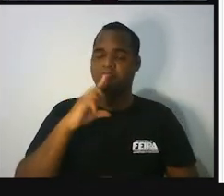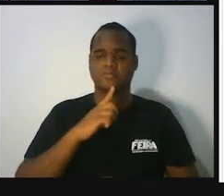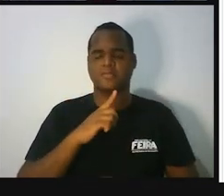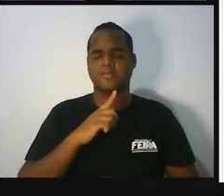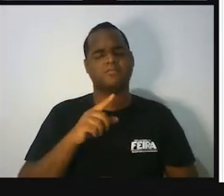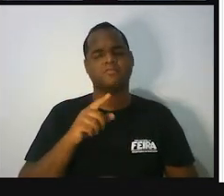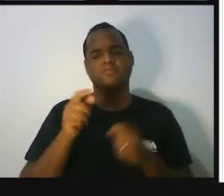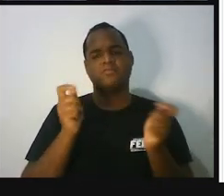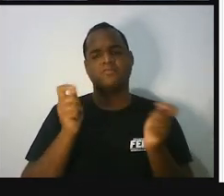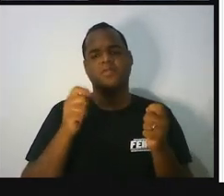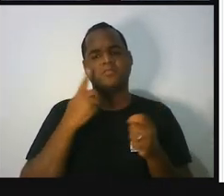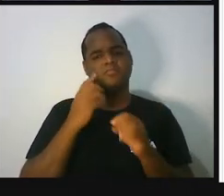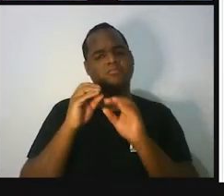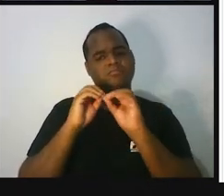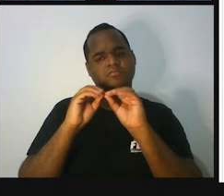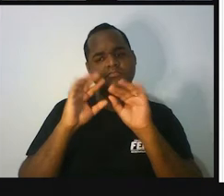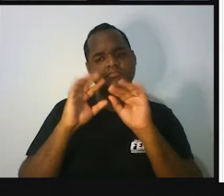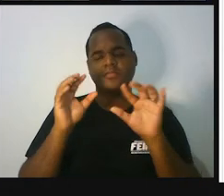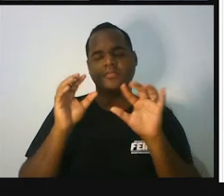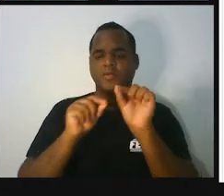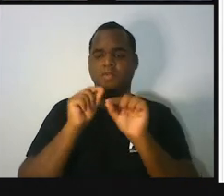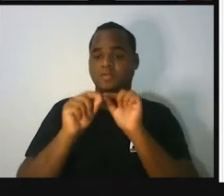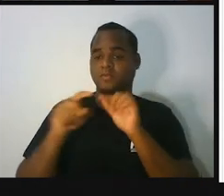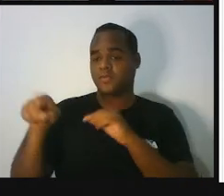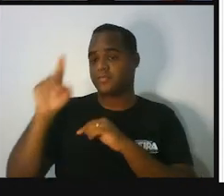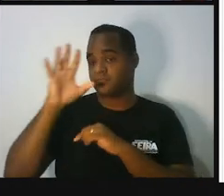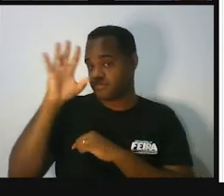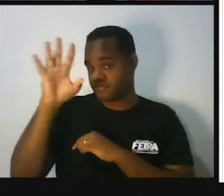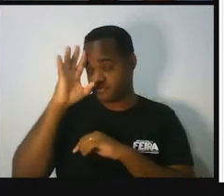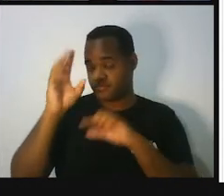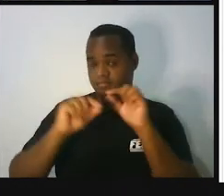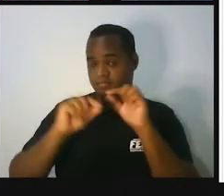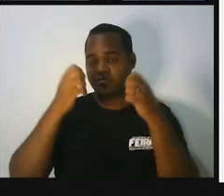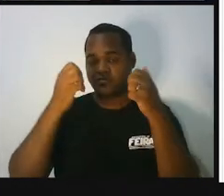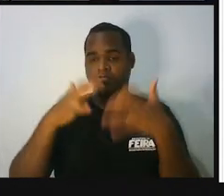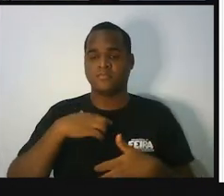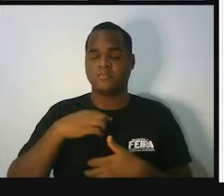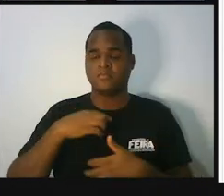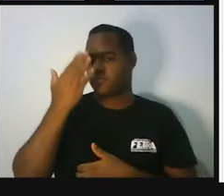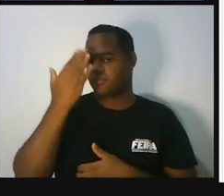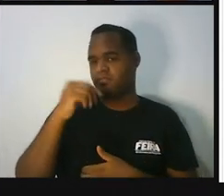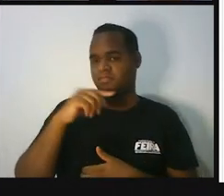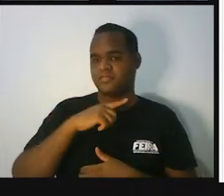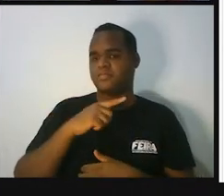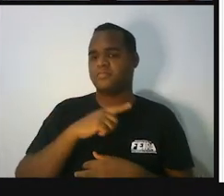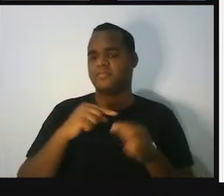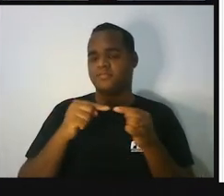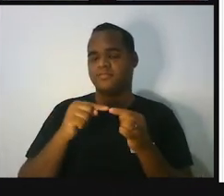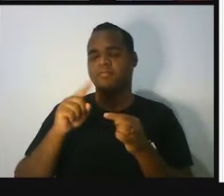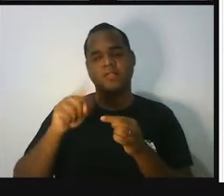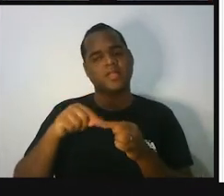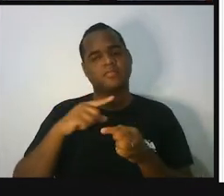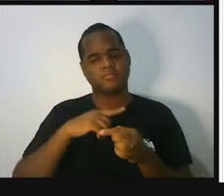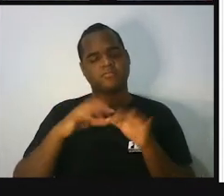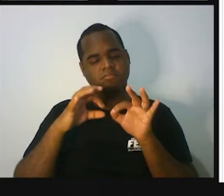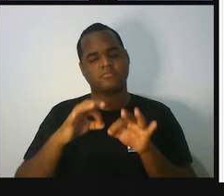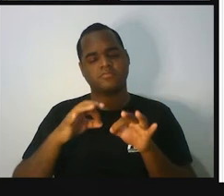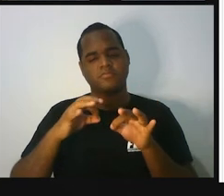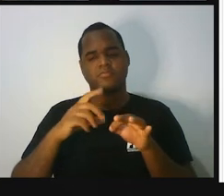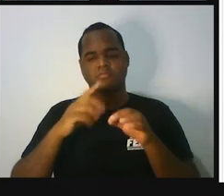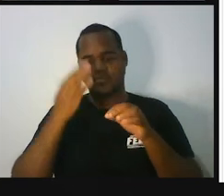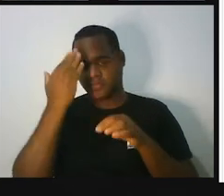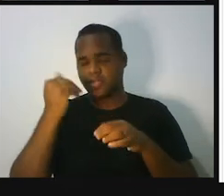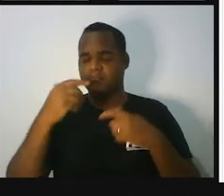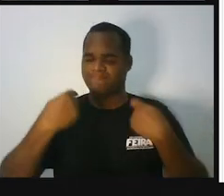é que a gente ia descobrir? A gente pensa assim, eu sei que o triângulo é regular. Os três ângulos têm que dar a